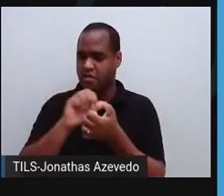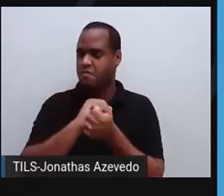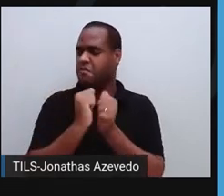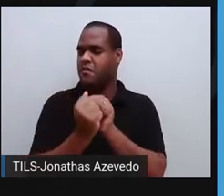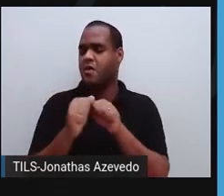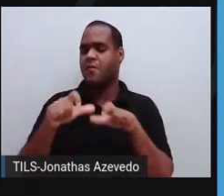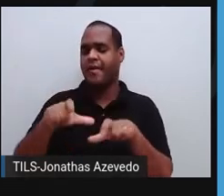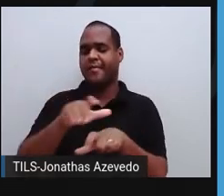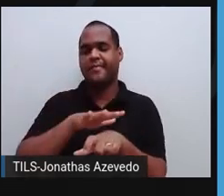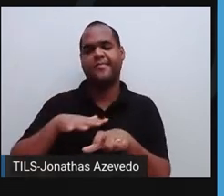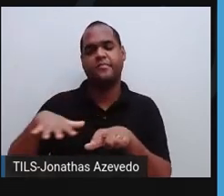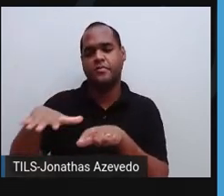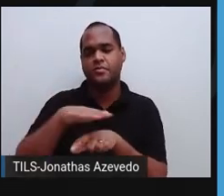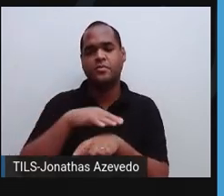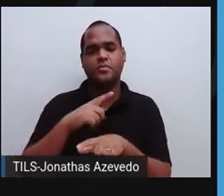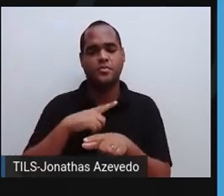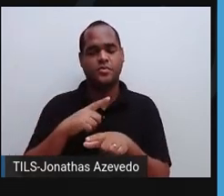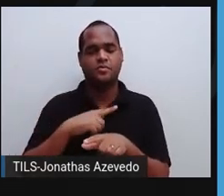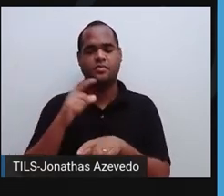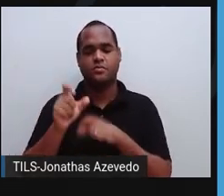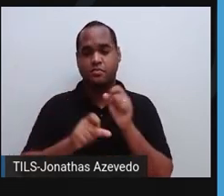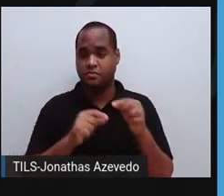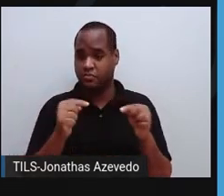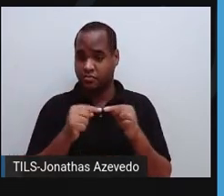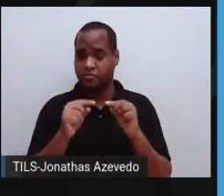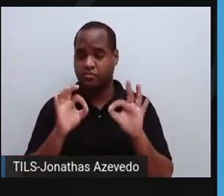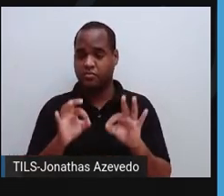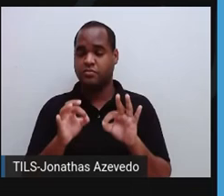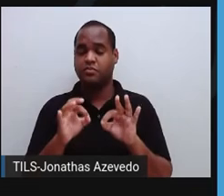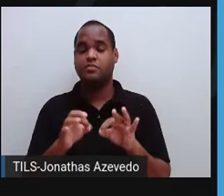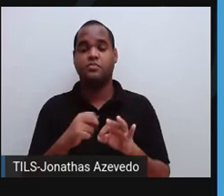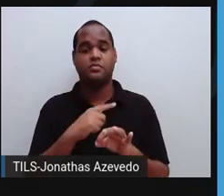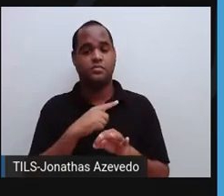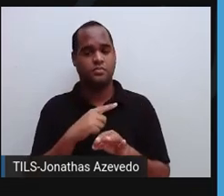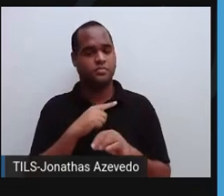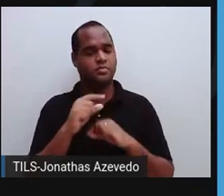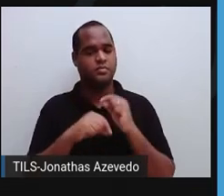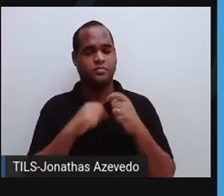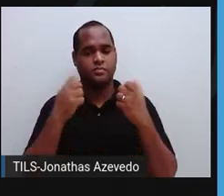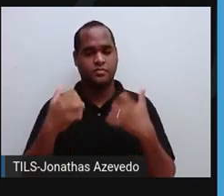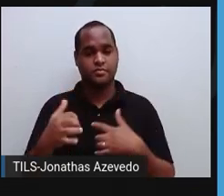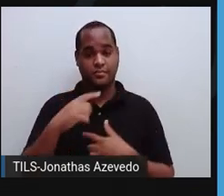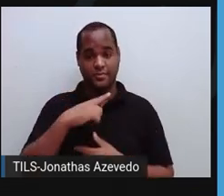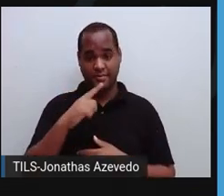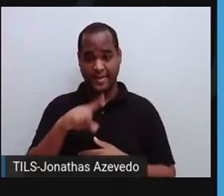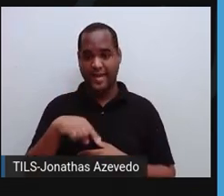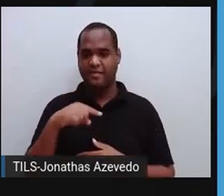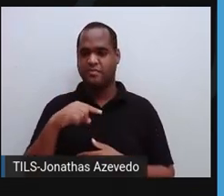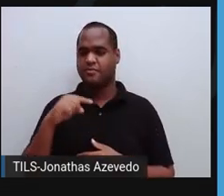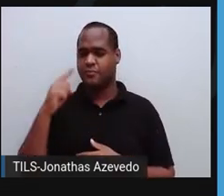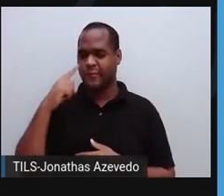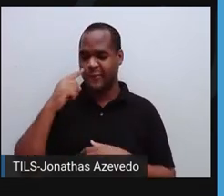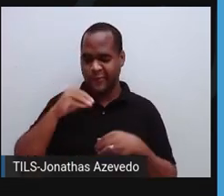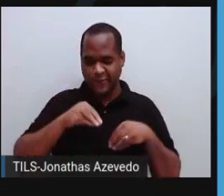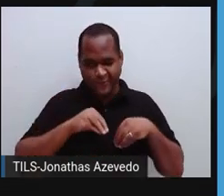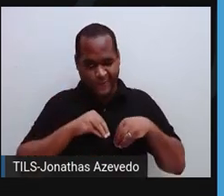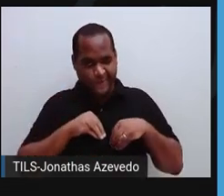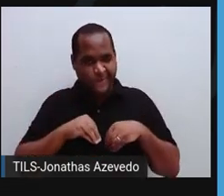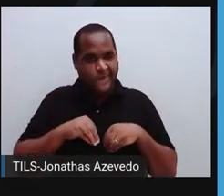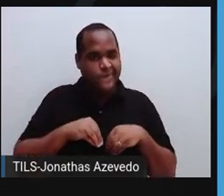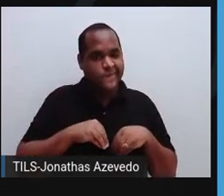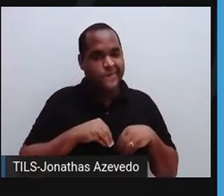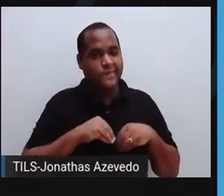àquele meio, àquela circunstância. Se fosse assim, os dinossauros tinham que estar aí, correto? Afinal, os dinossauros eram mais fortes do que